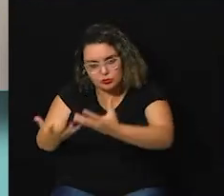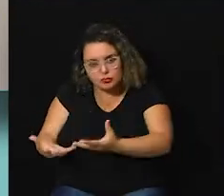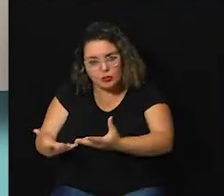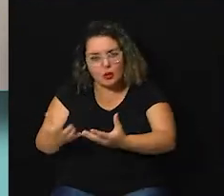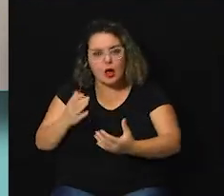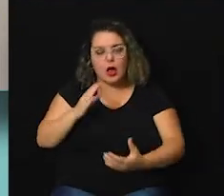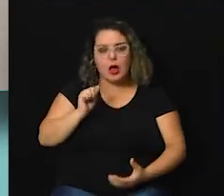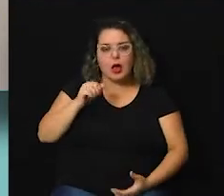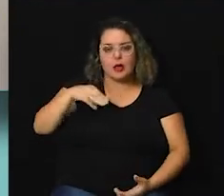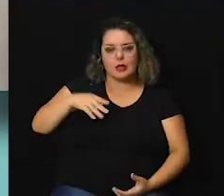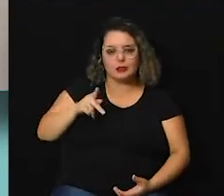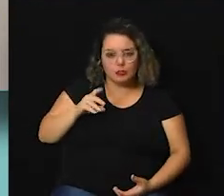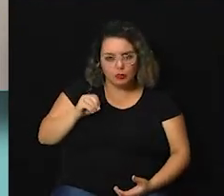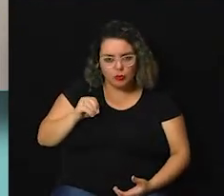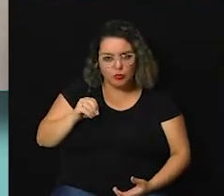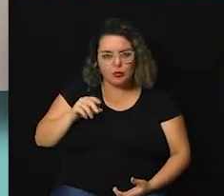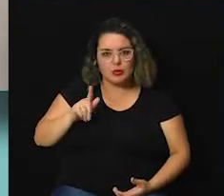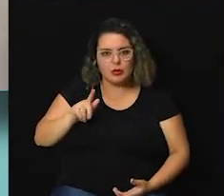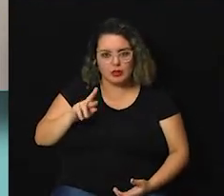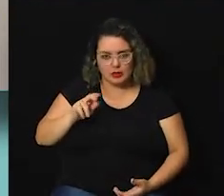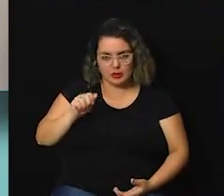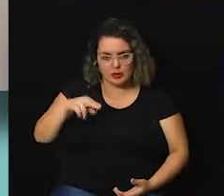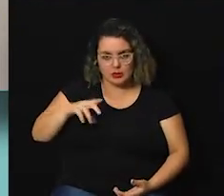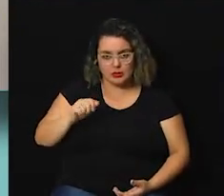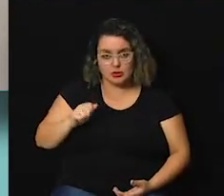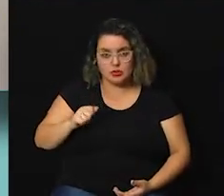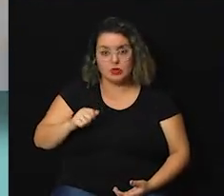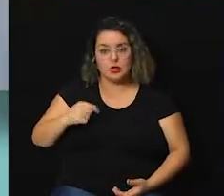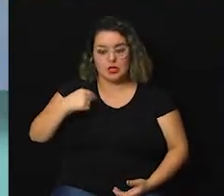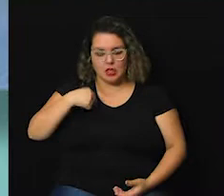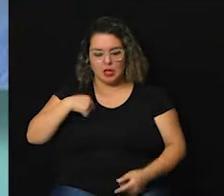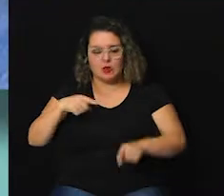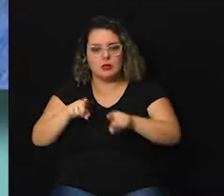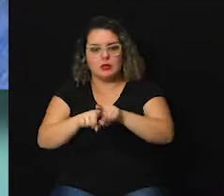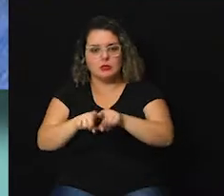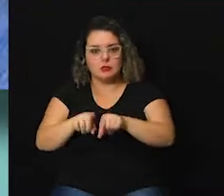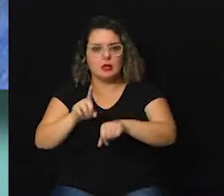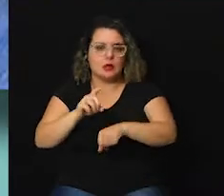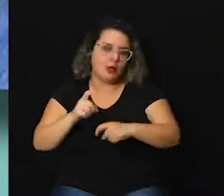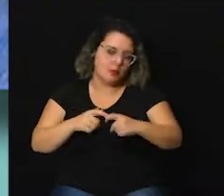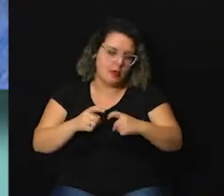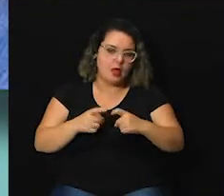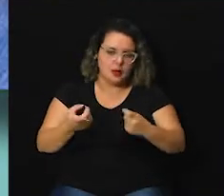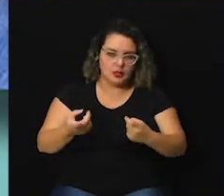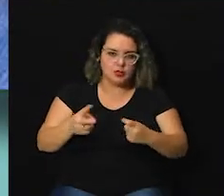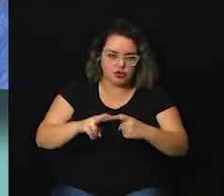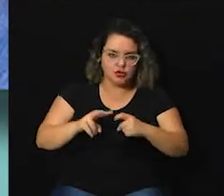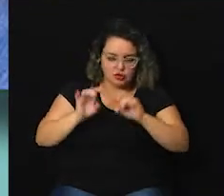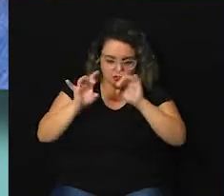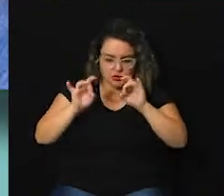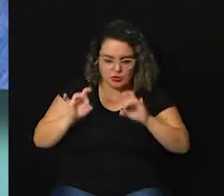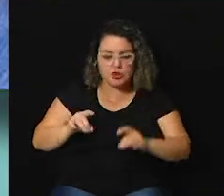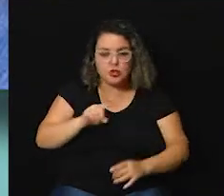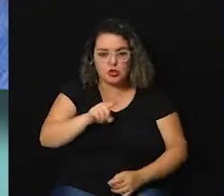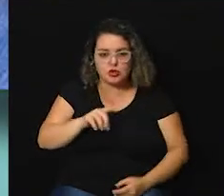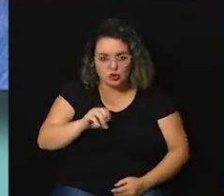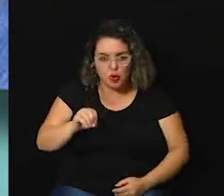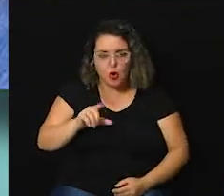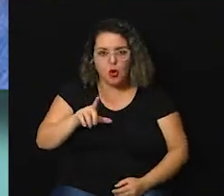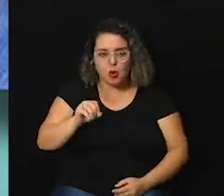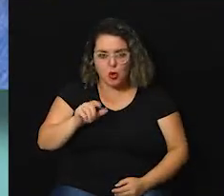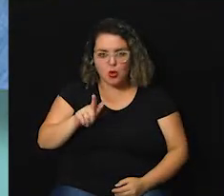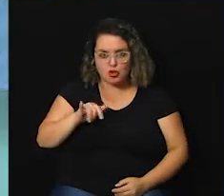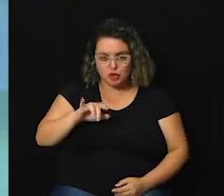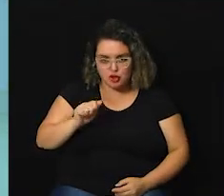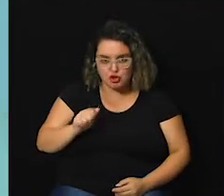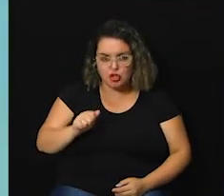Campo Grande, essas araras, onde nós fizemos a necrópsia, eu e a doutora Eliane Vicente, que é uma especialista em zoologia